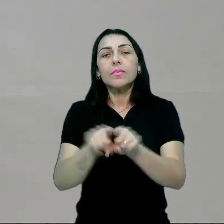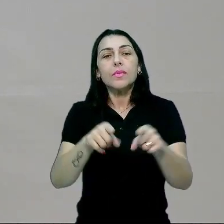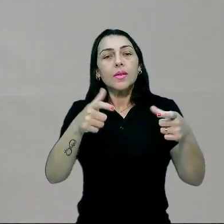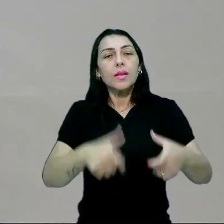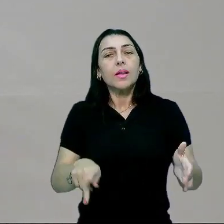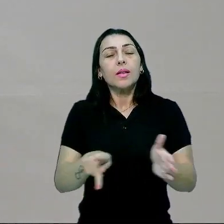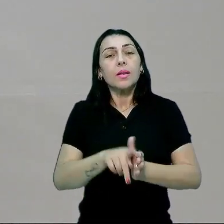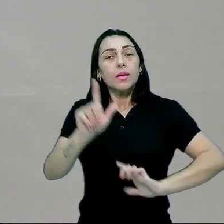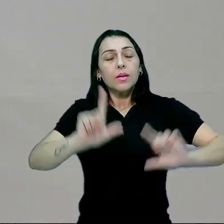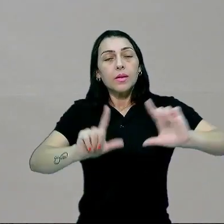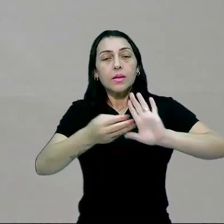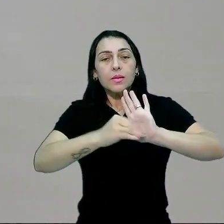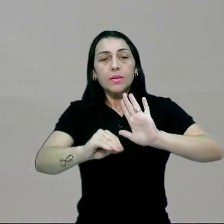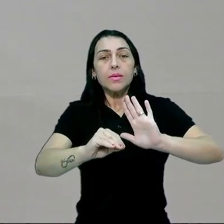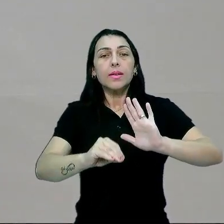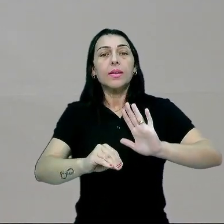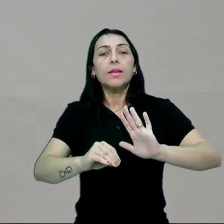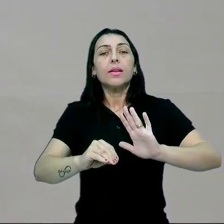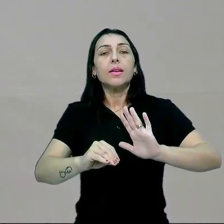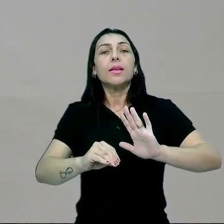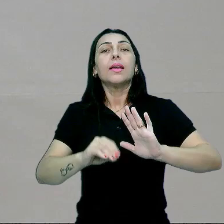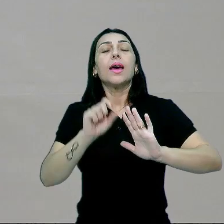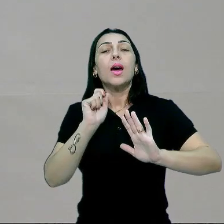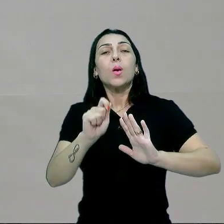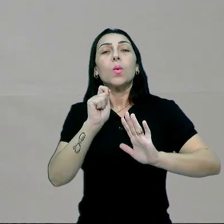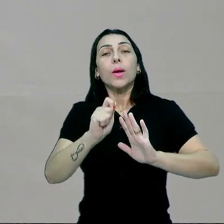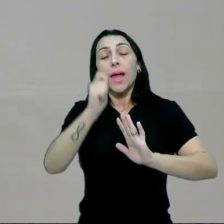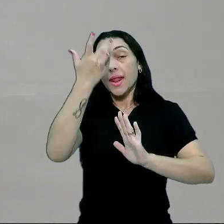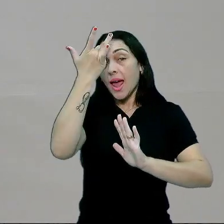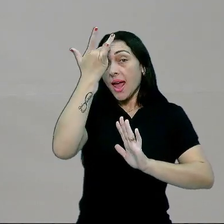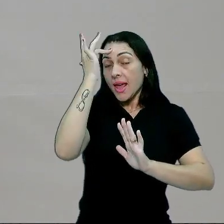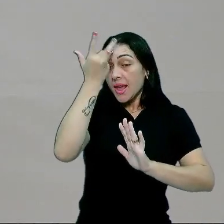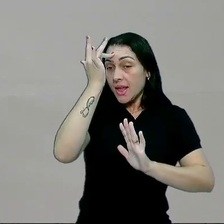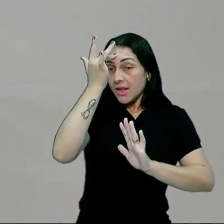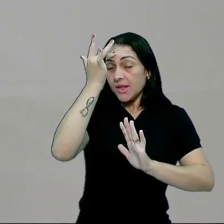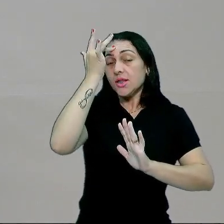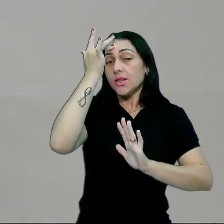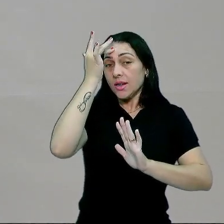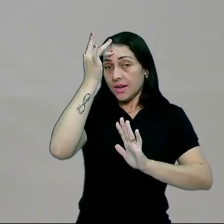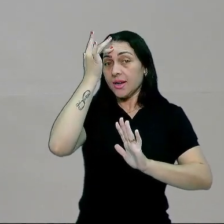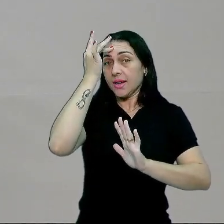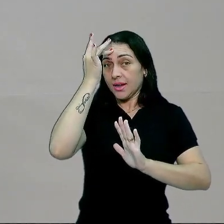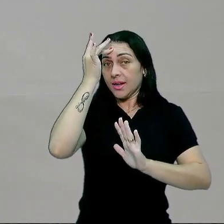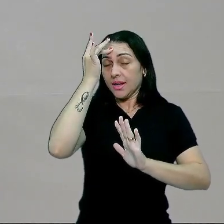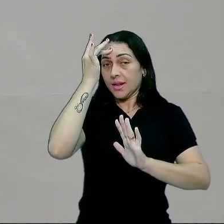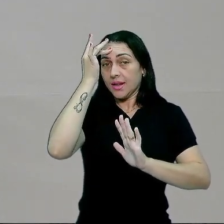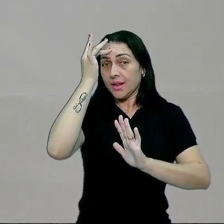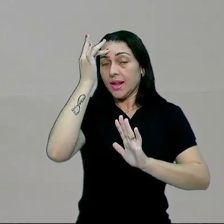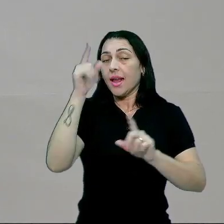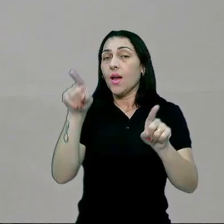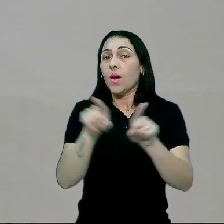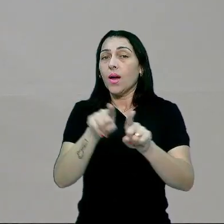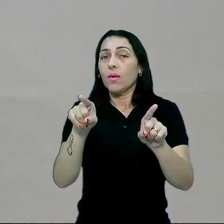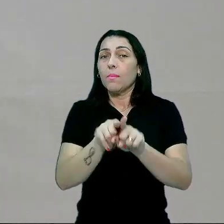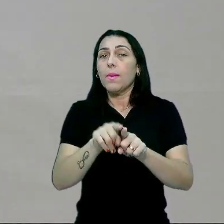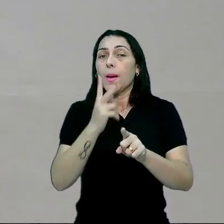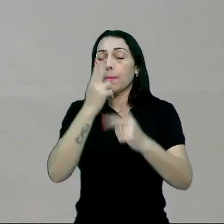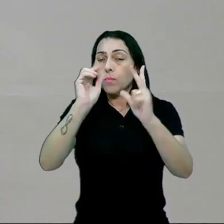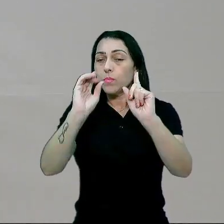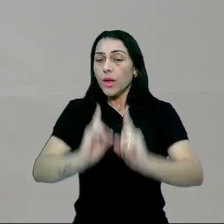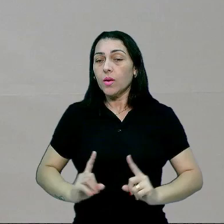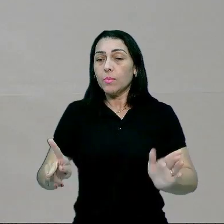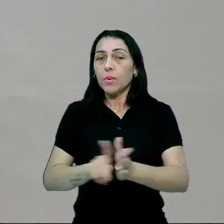da propaganda era a Índia. E o elefante lá na Índia é um animal semi-sagrado. Em determinado momento